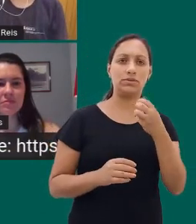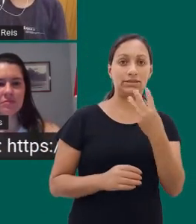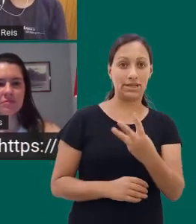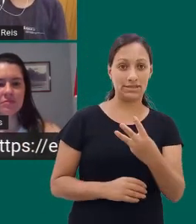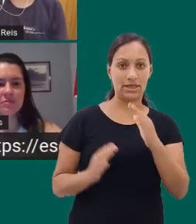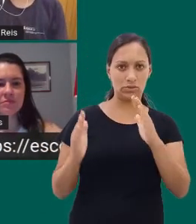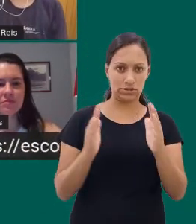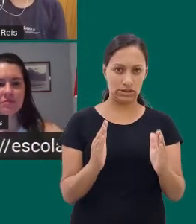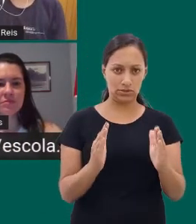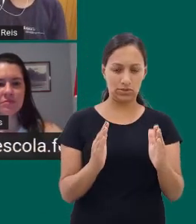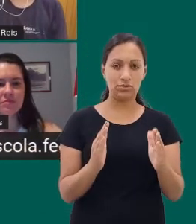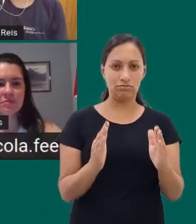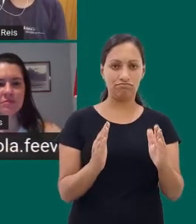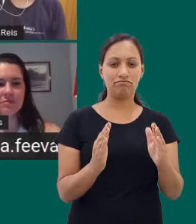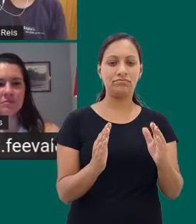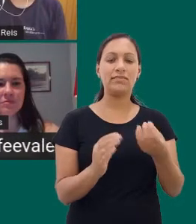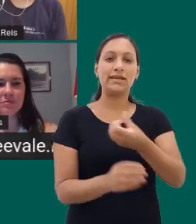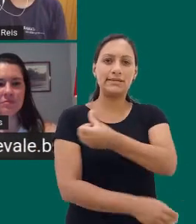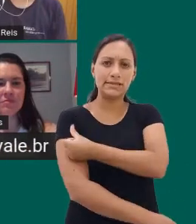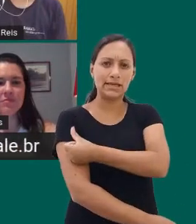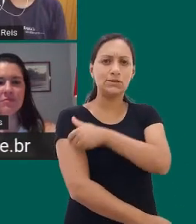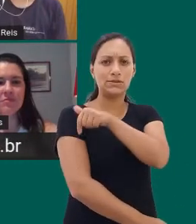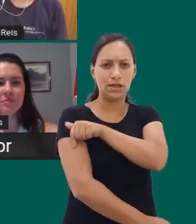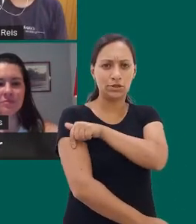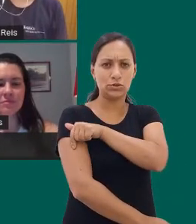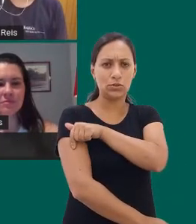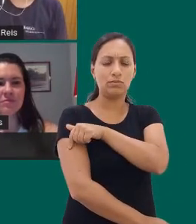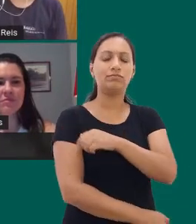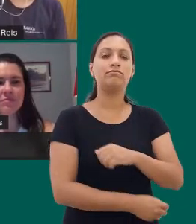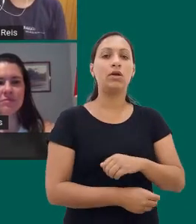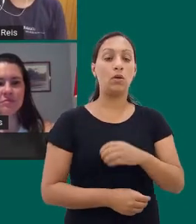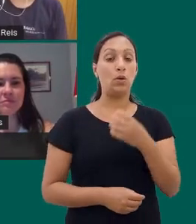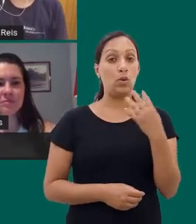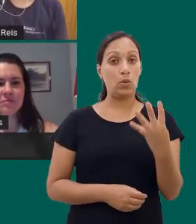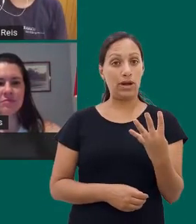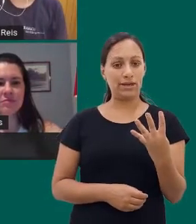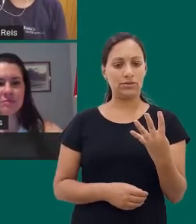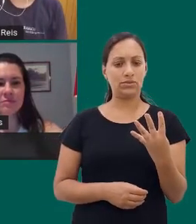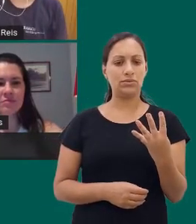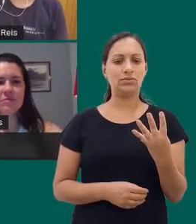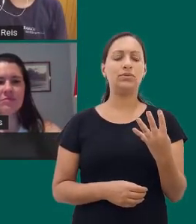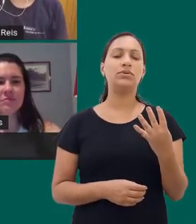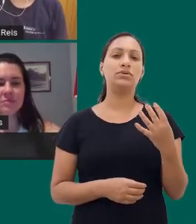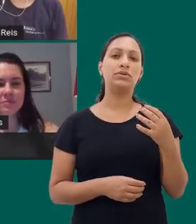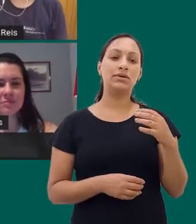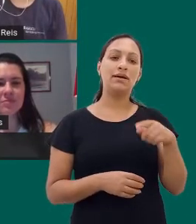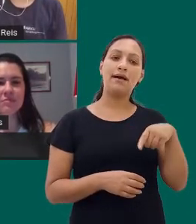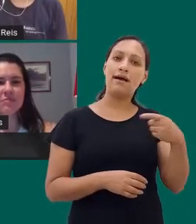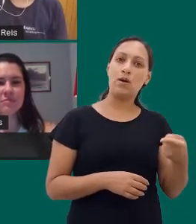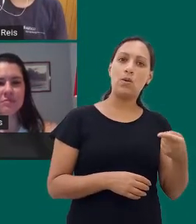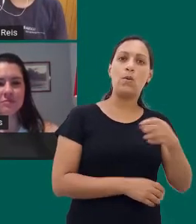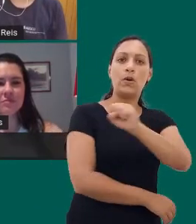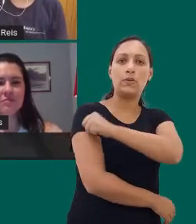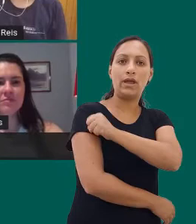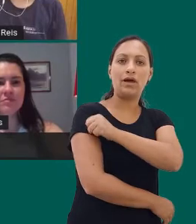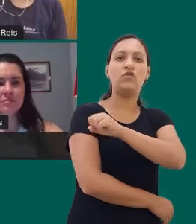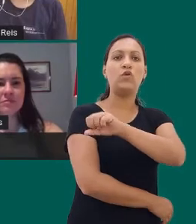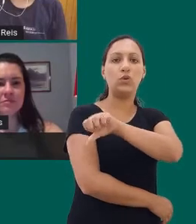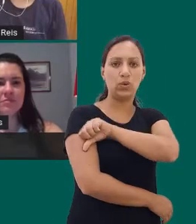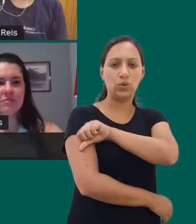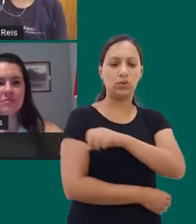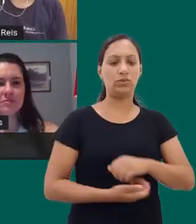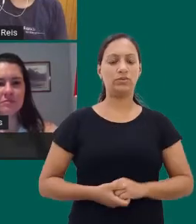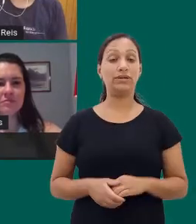seria, então, o sexto, o sétimo, o quarto ciclo, né, o oitavo e o nono. Aí 4 ciclos para